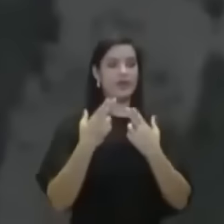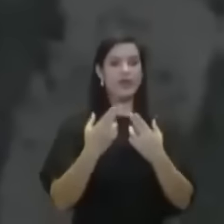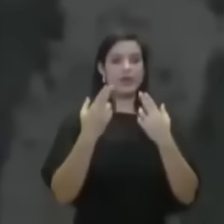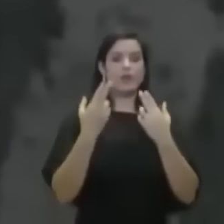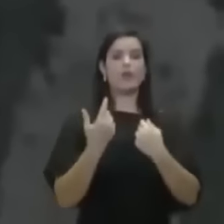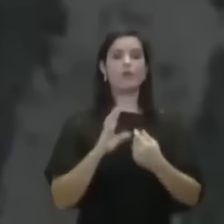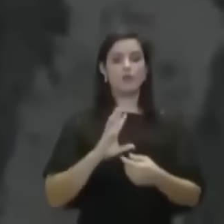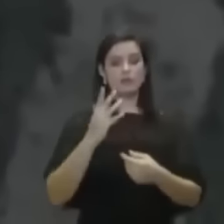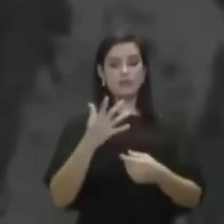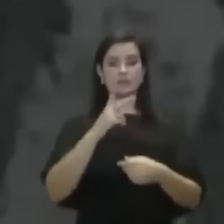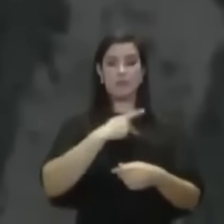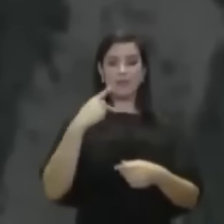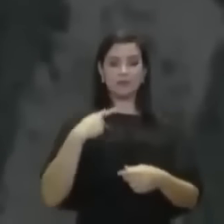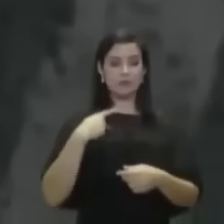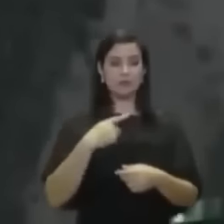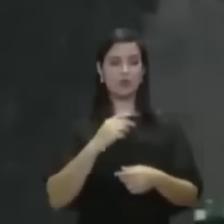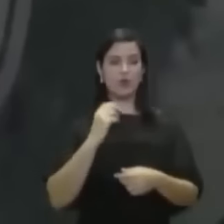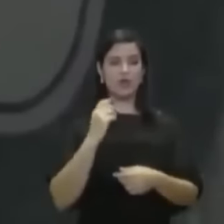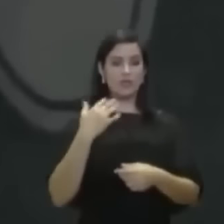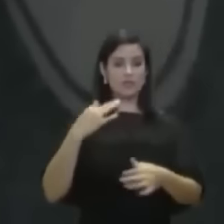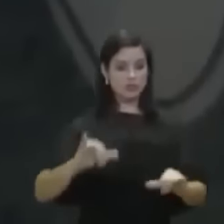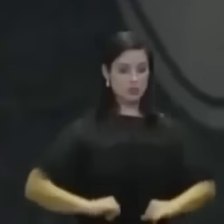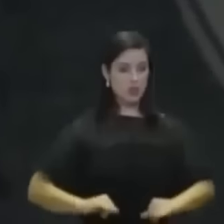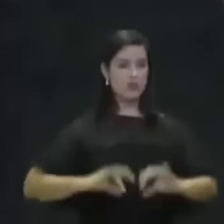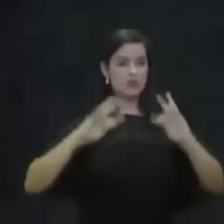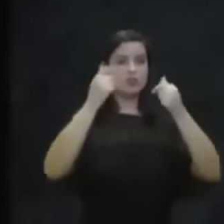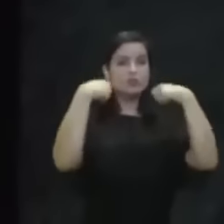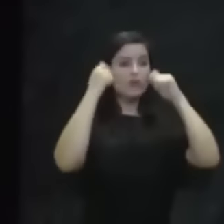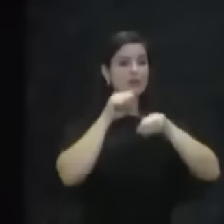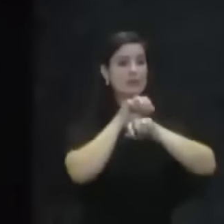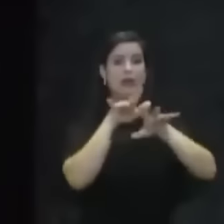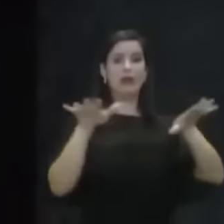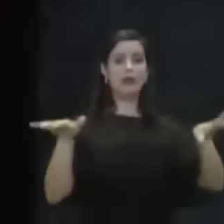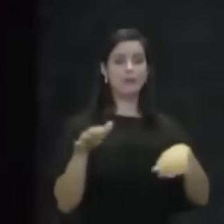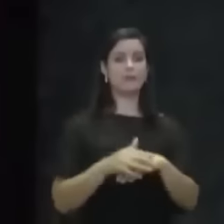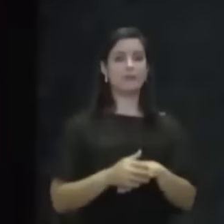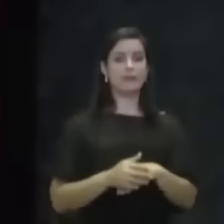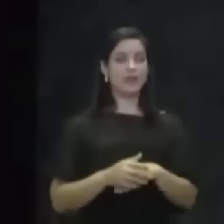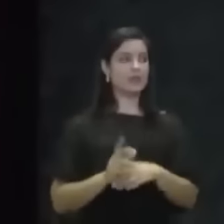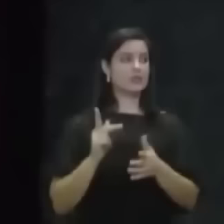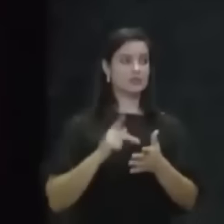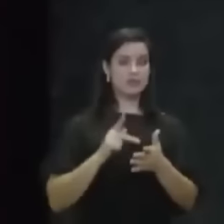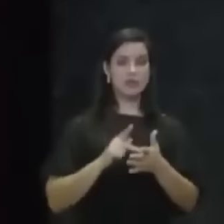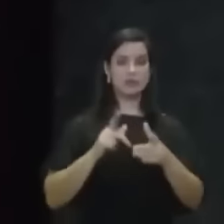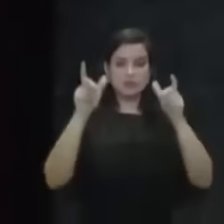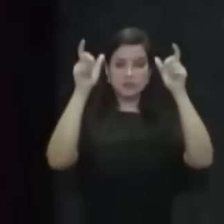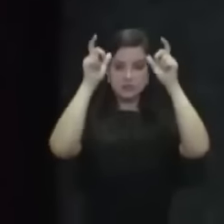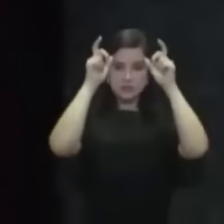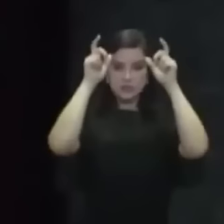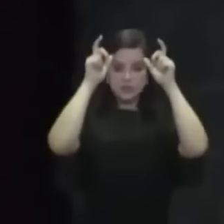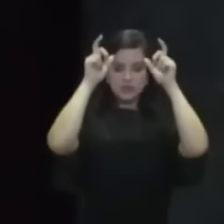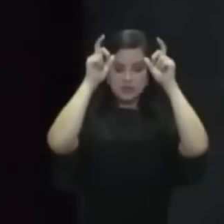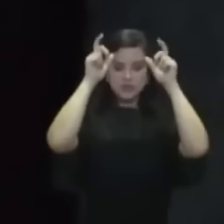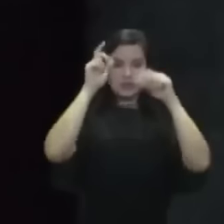dispersas. Aí Jesus se encosta em Pedro, diz: Pedro, Satanás os requereu para peneirares